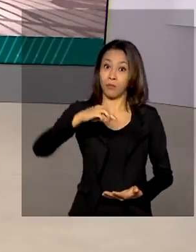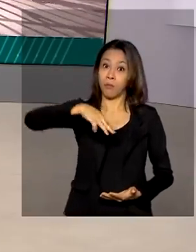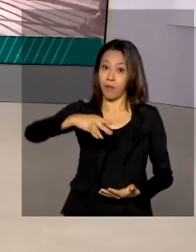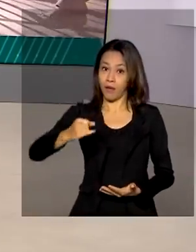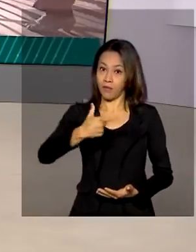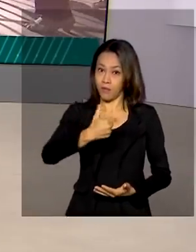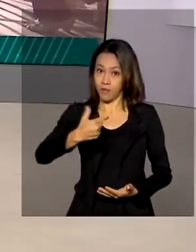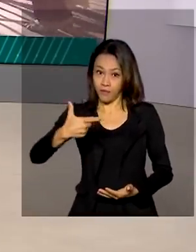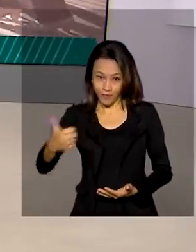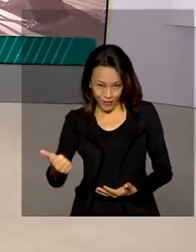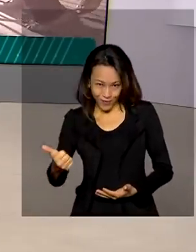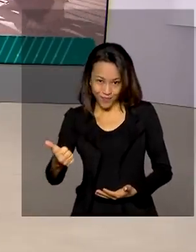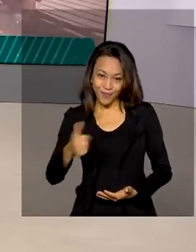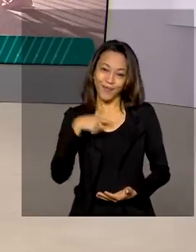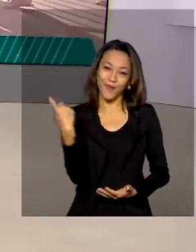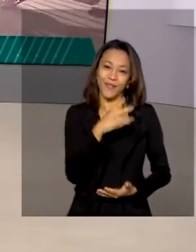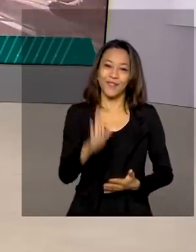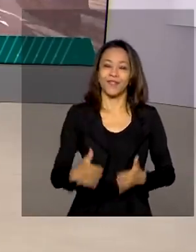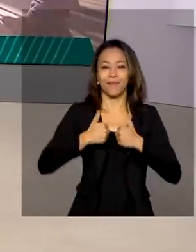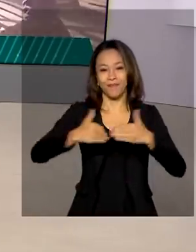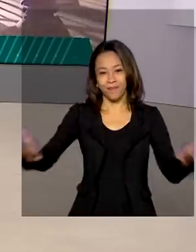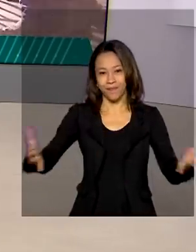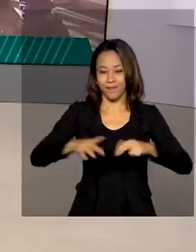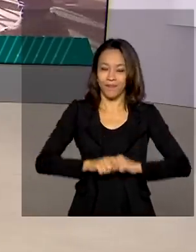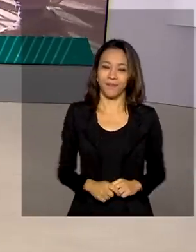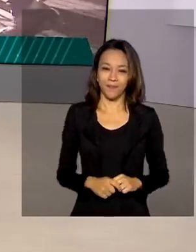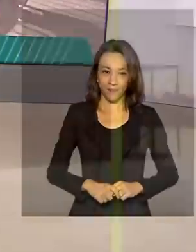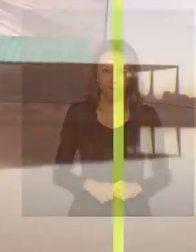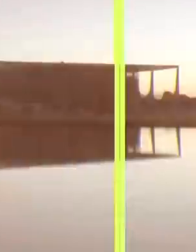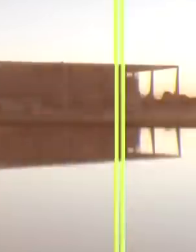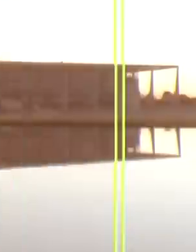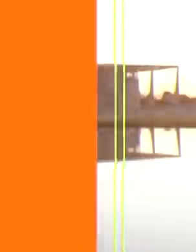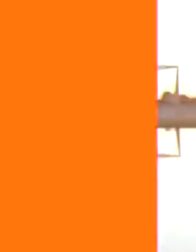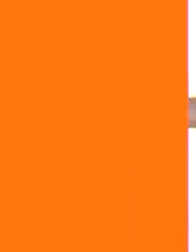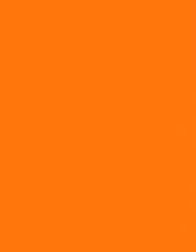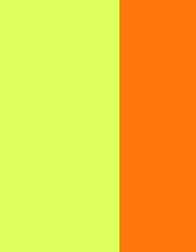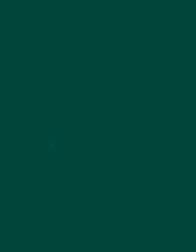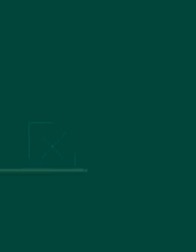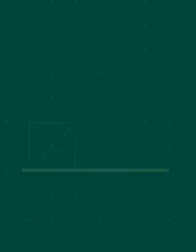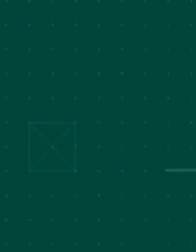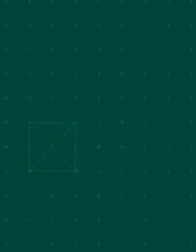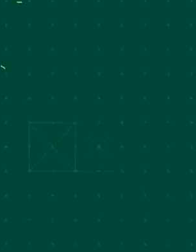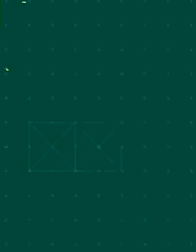de março de 2021 o Brasil em dia já está no ar a